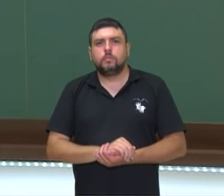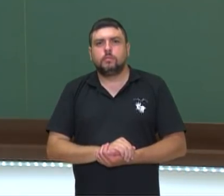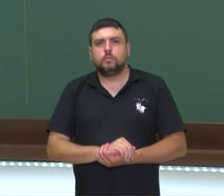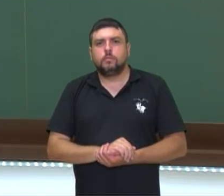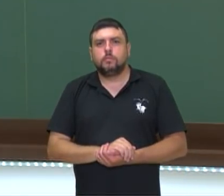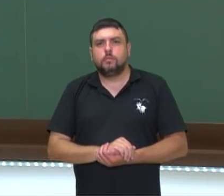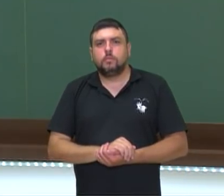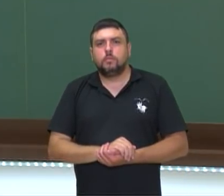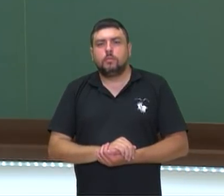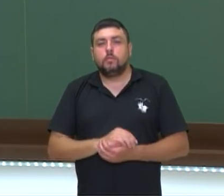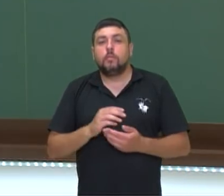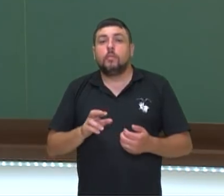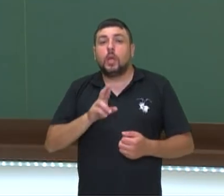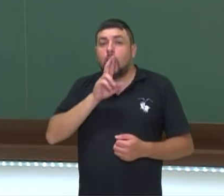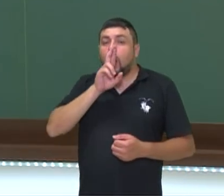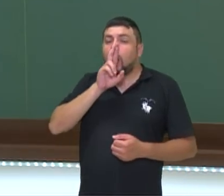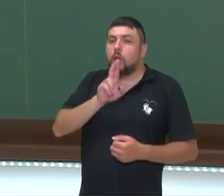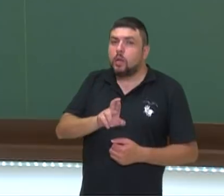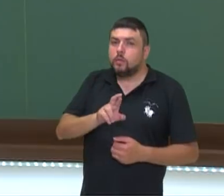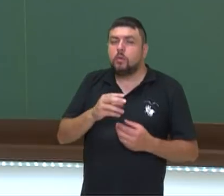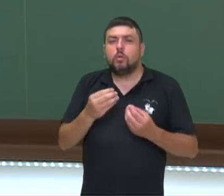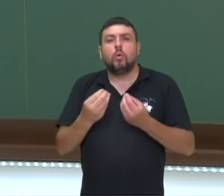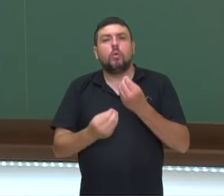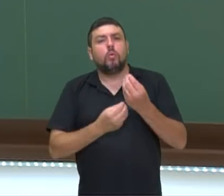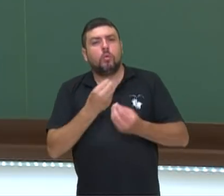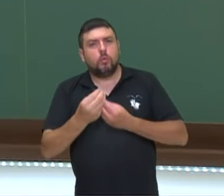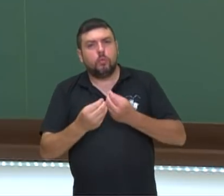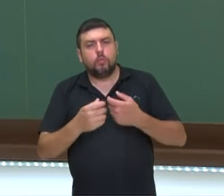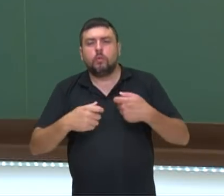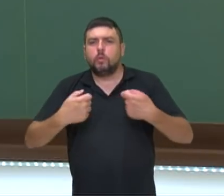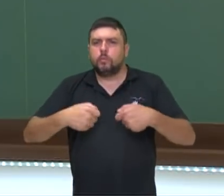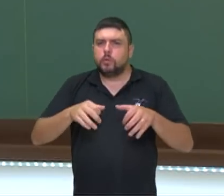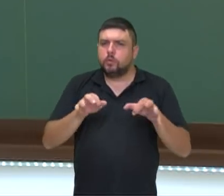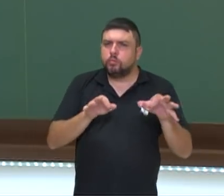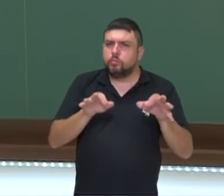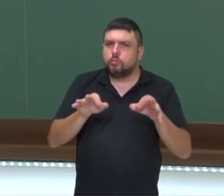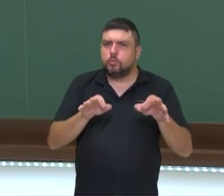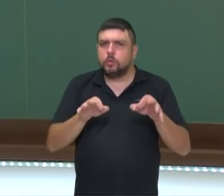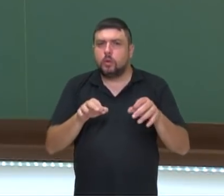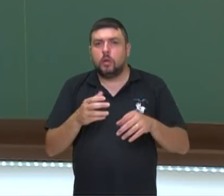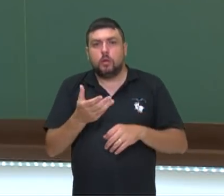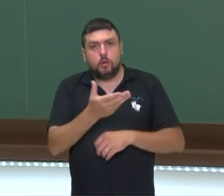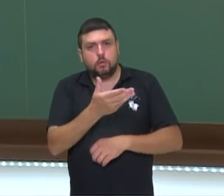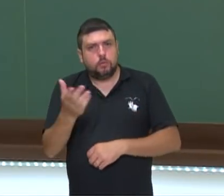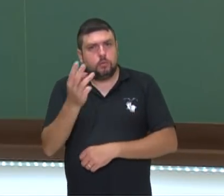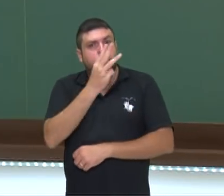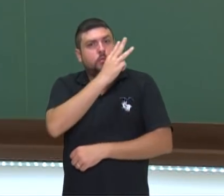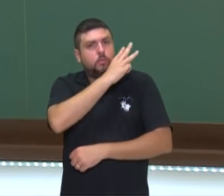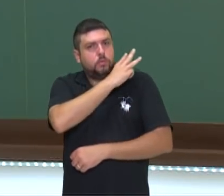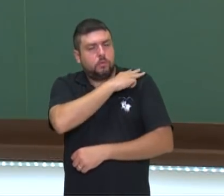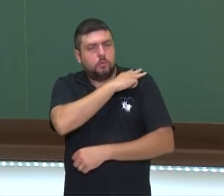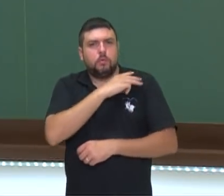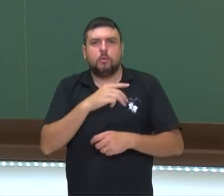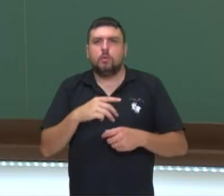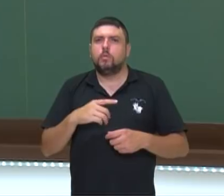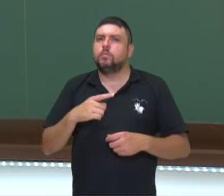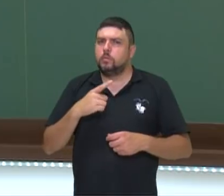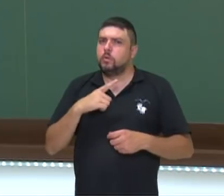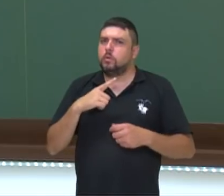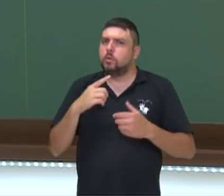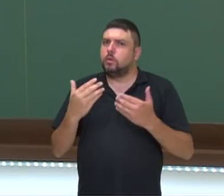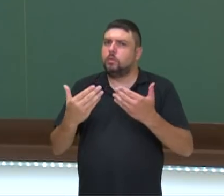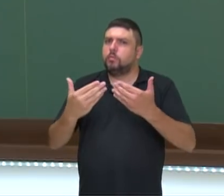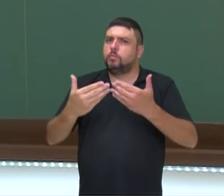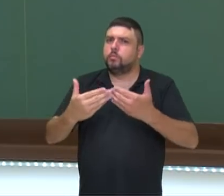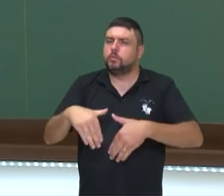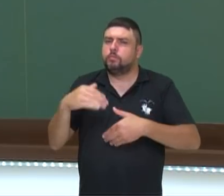problema, tem que ter uma resposta e a gente precisa organizar, principalmente vocês que estão terceiro ano. Tem duas provas muito